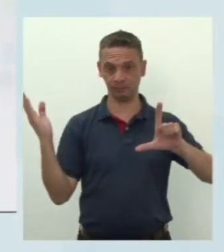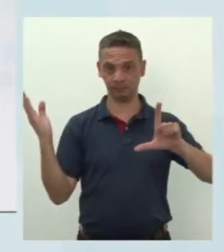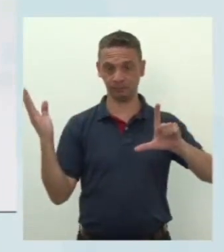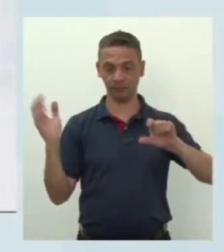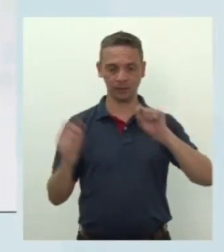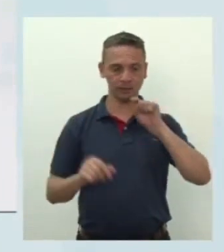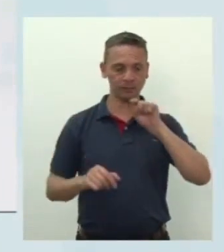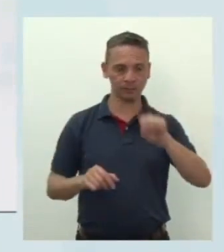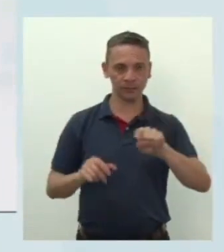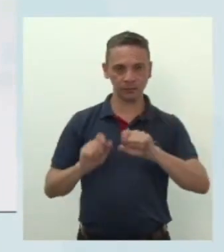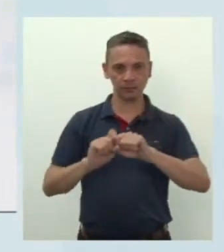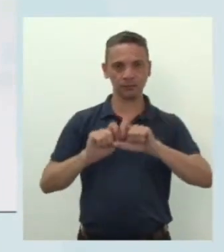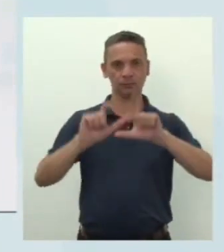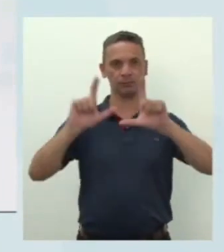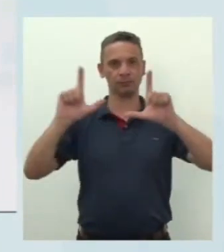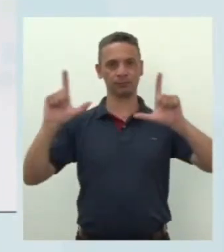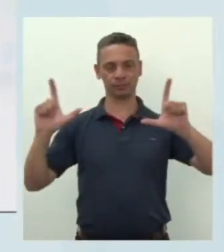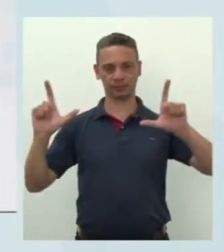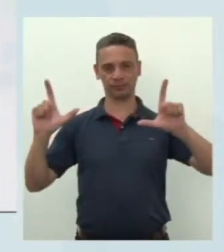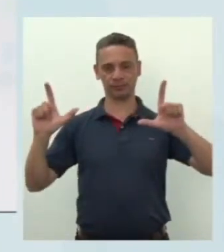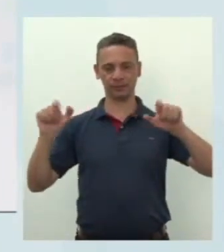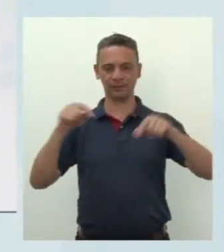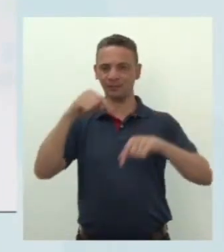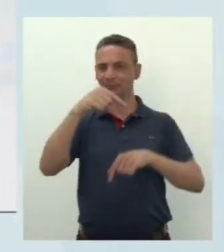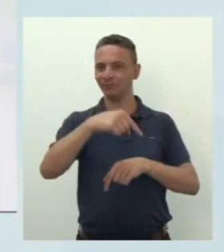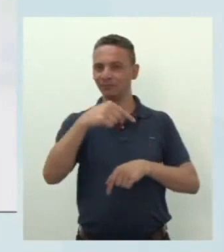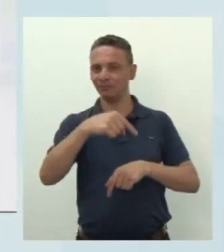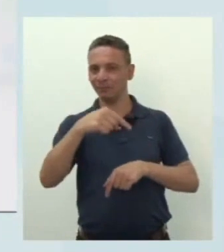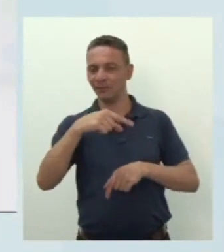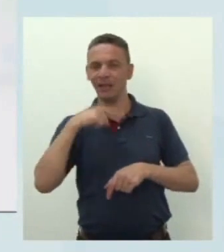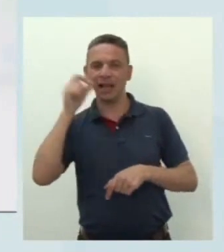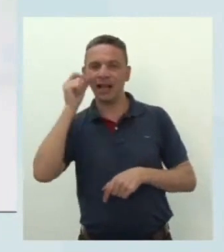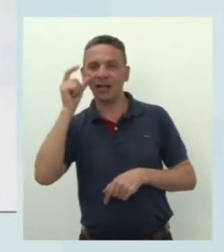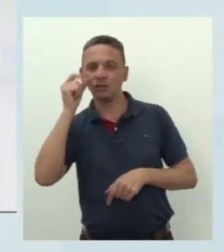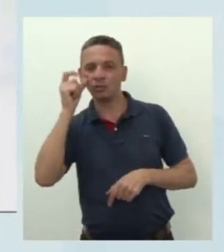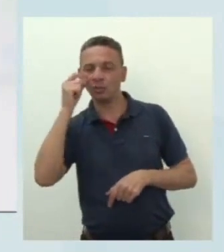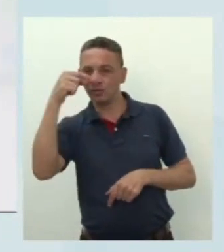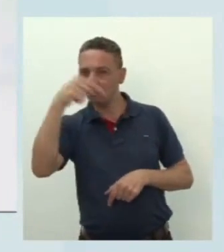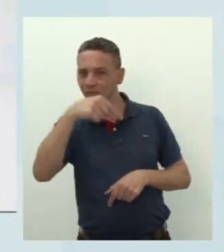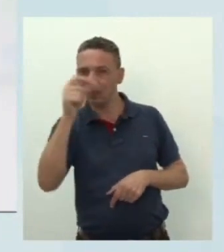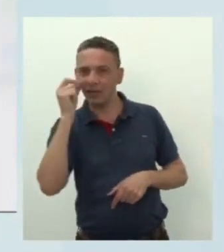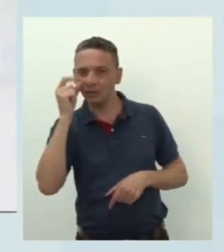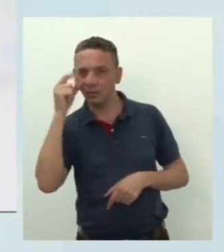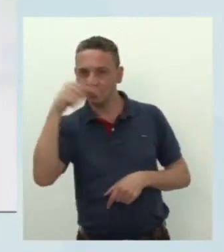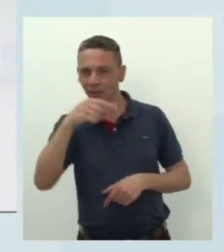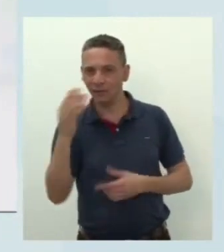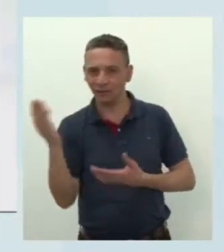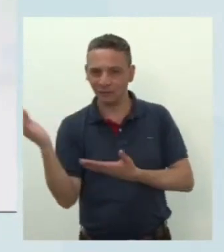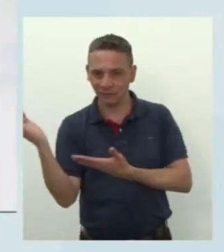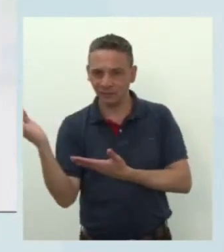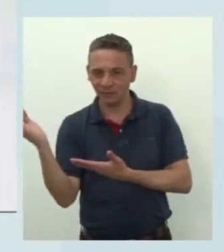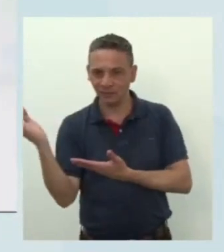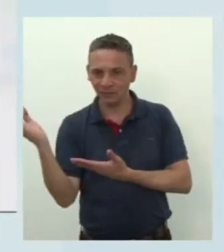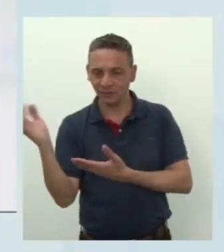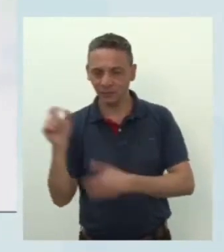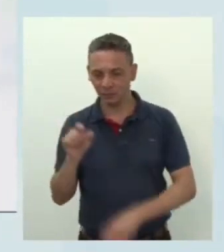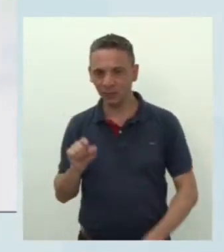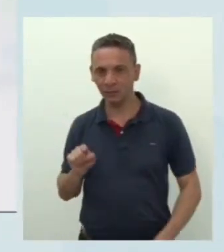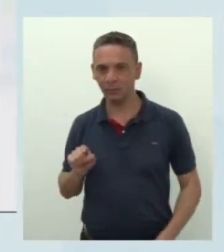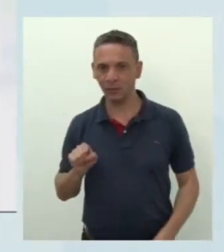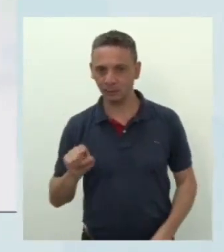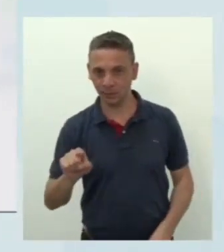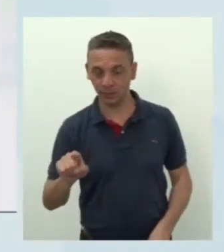em Materiais de Orientação e tem um item ali embaixo, ó, onde aparece para a gente no vídeo, né? E clicando